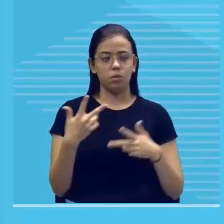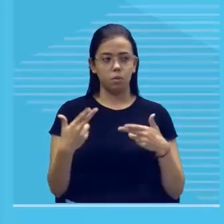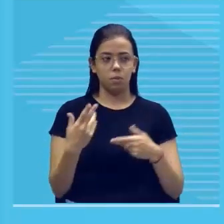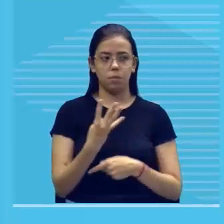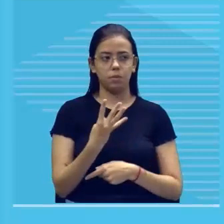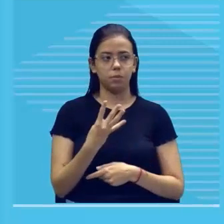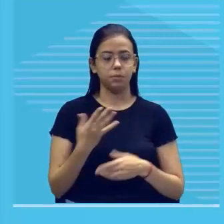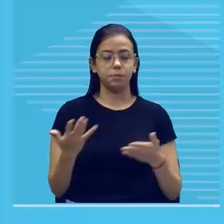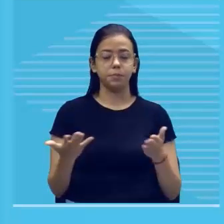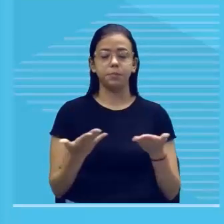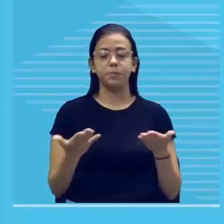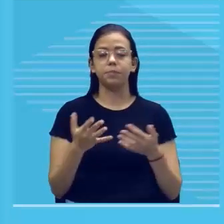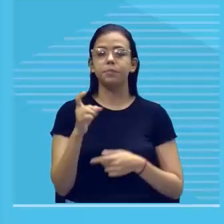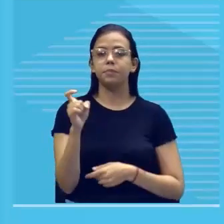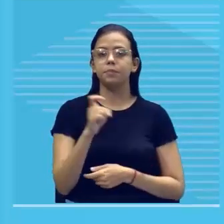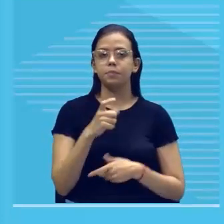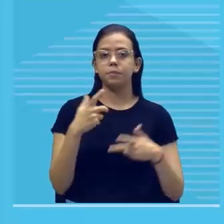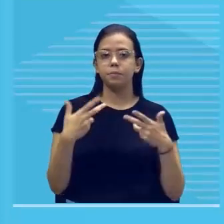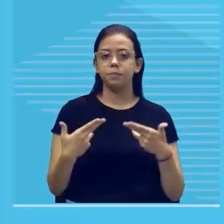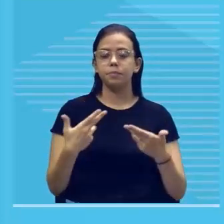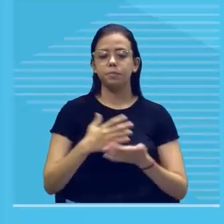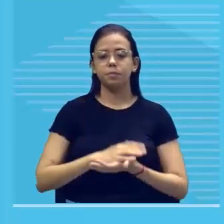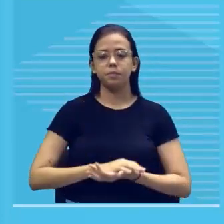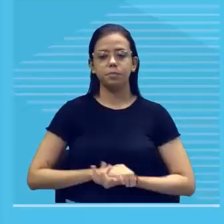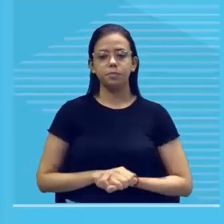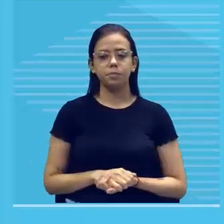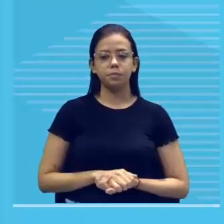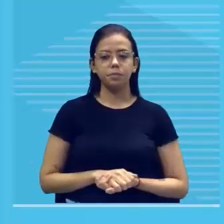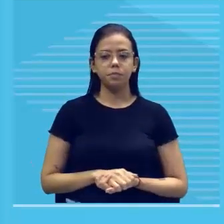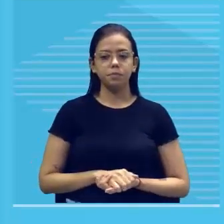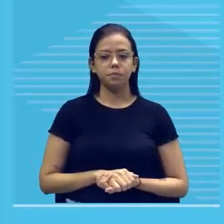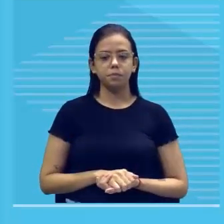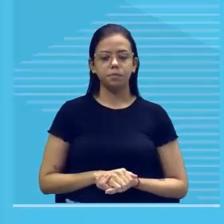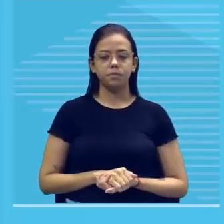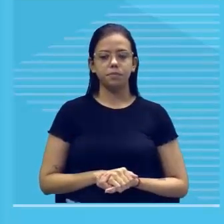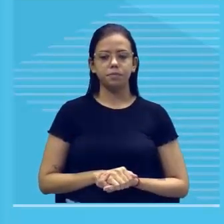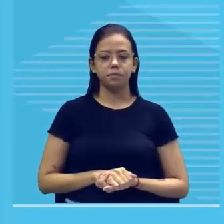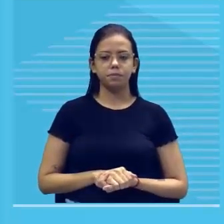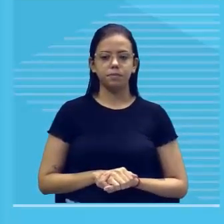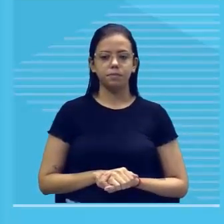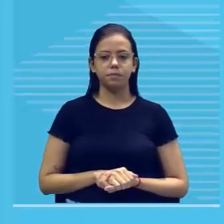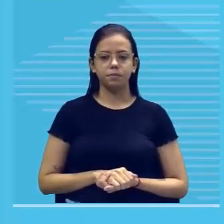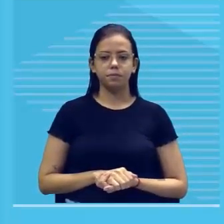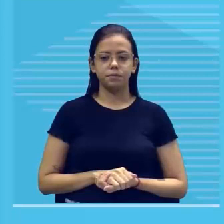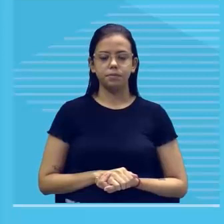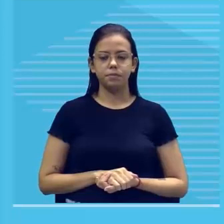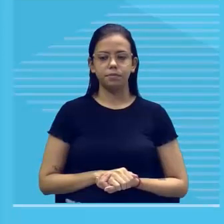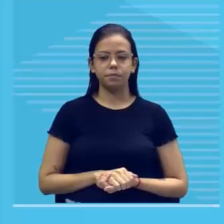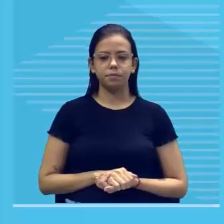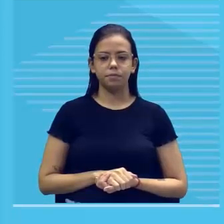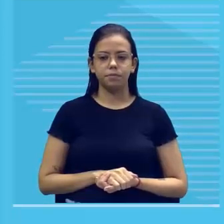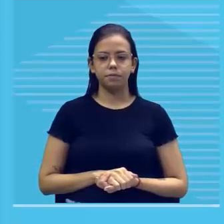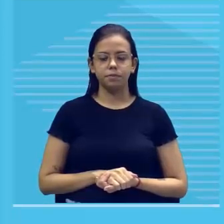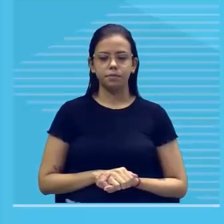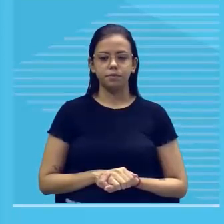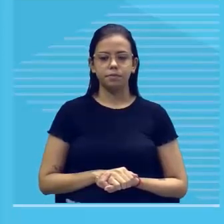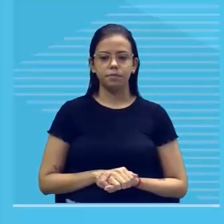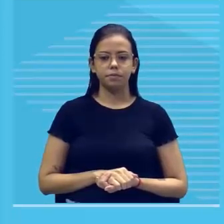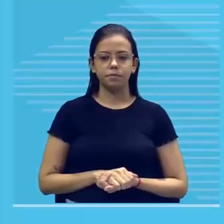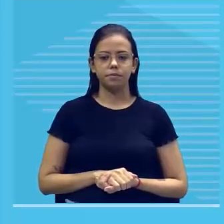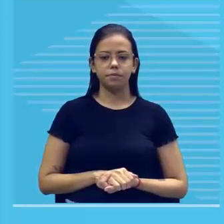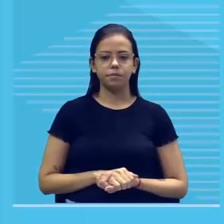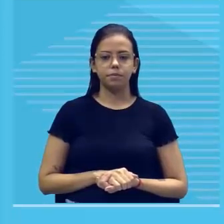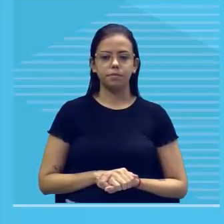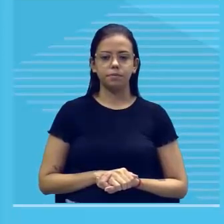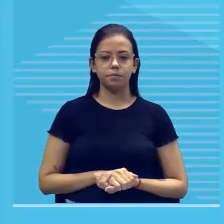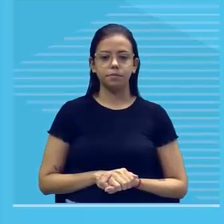X E aí e vai ser igual a 18 /